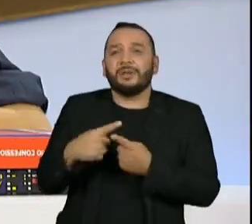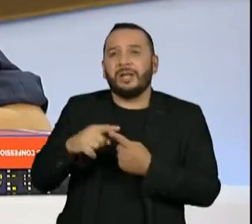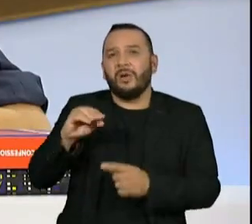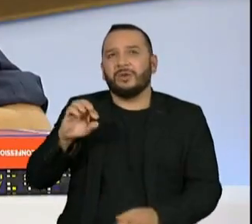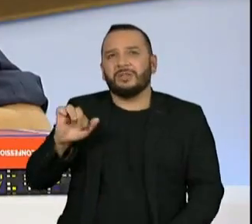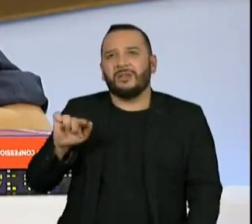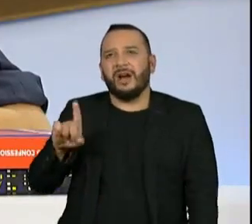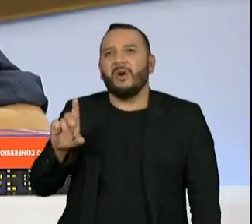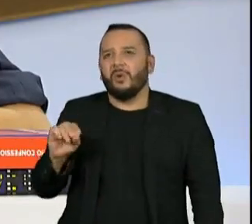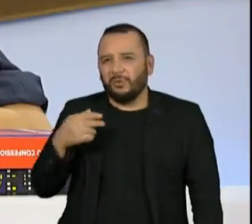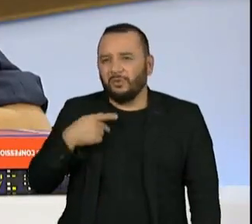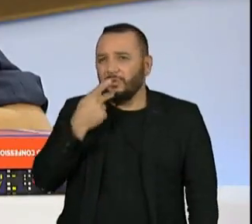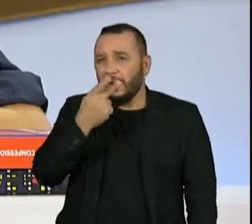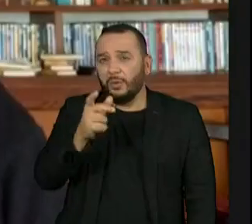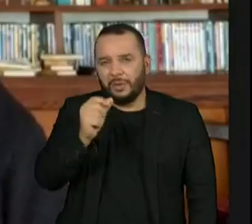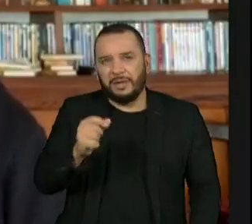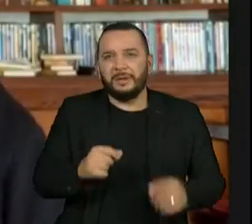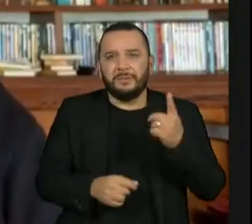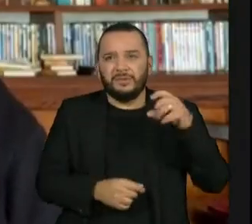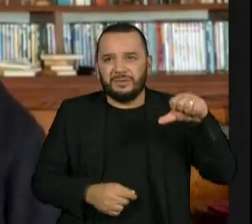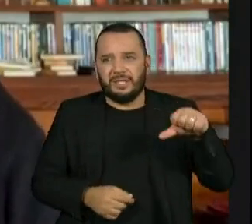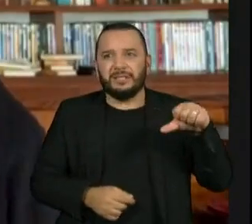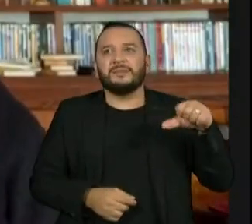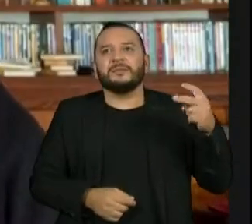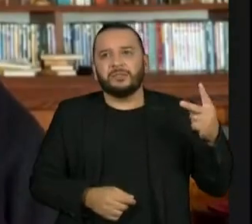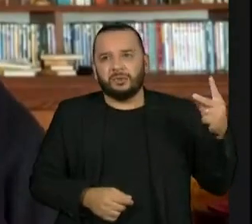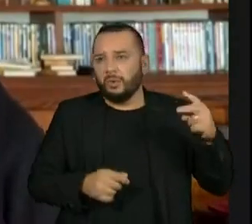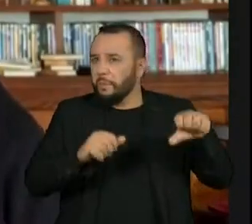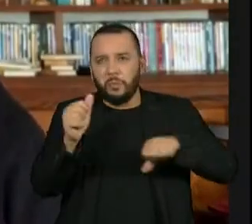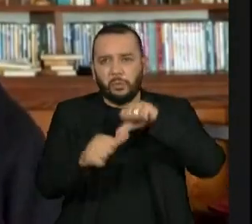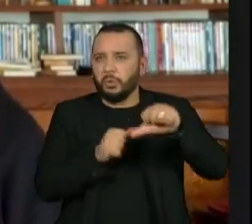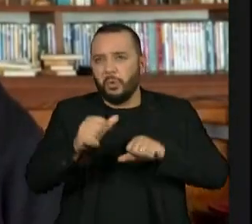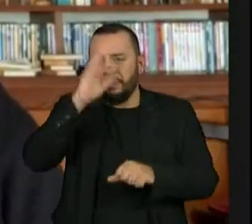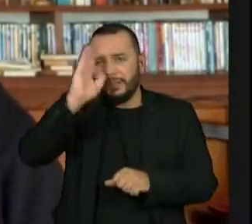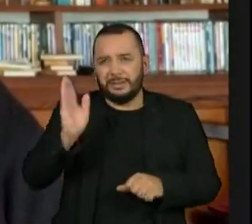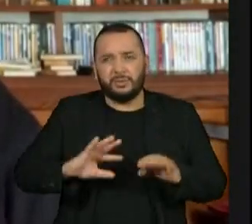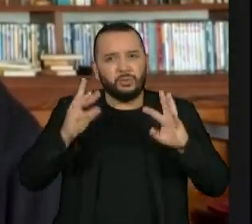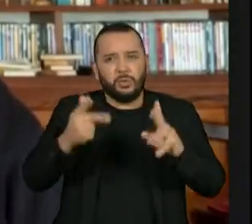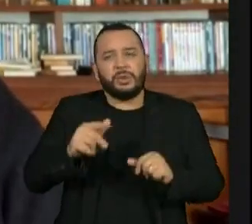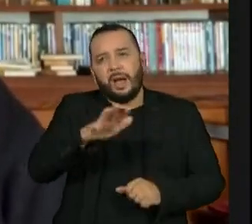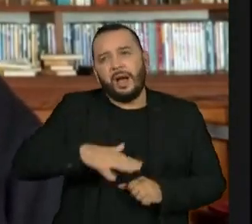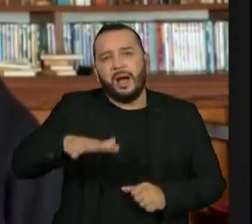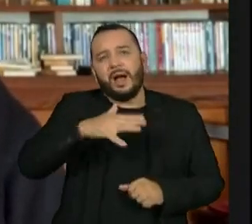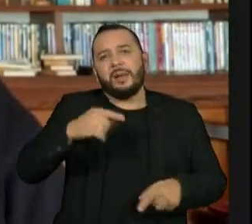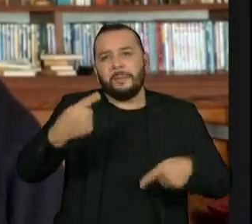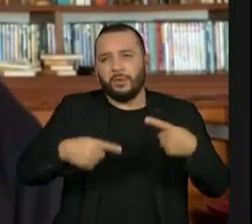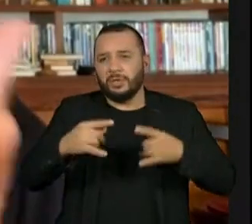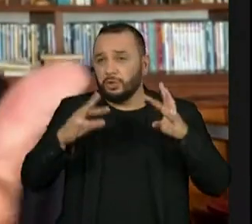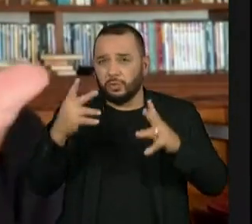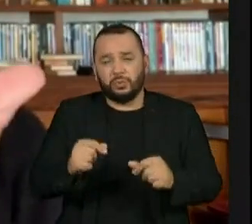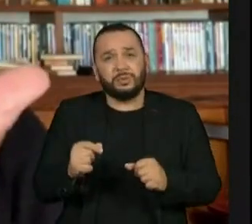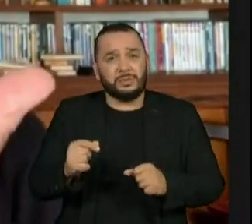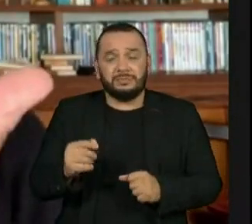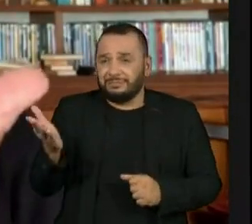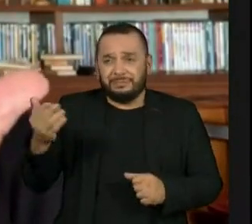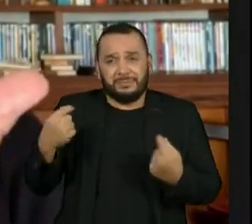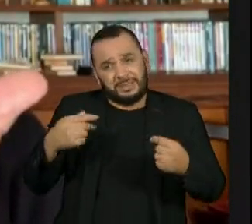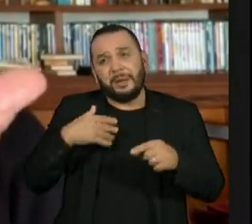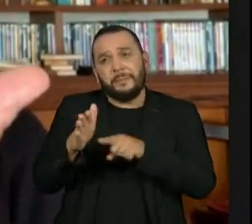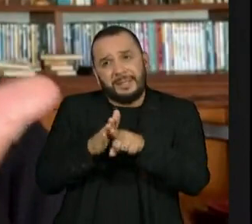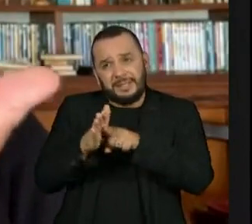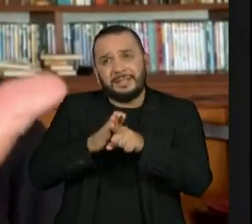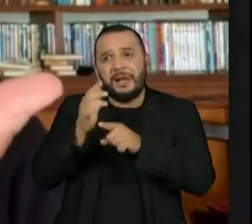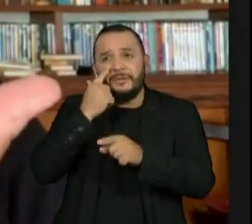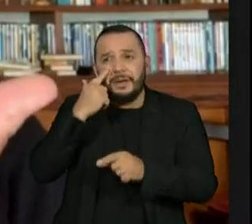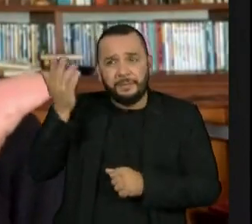que a Semana de 22 alterou todo o Brasil, né, a parte política, inclusive, e tudo mais, e tem que responder por isso. Você tem que procurar lá no